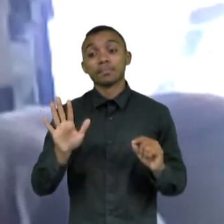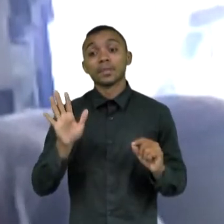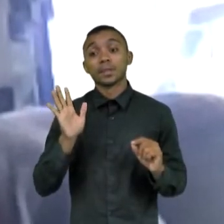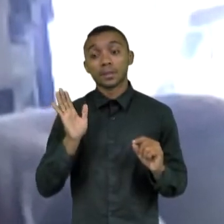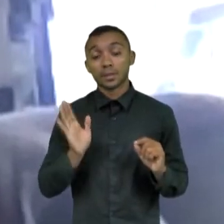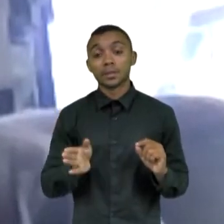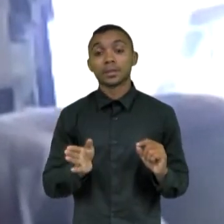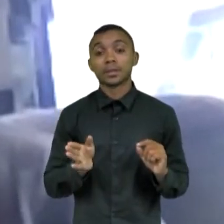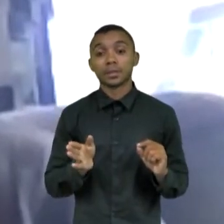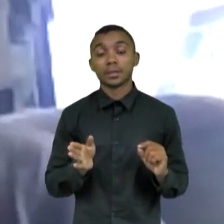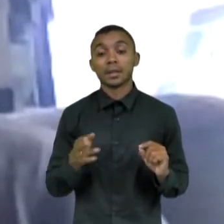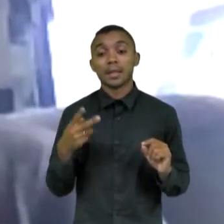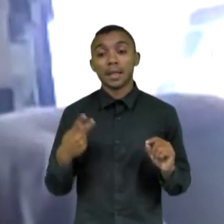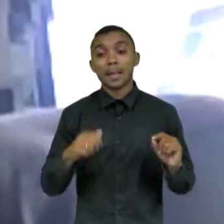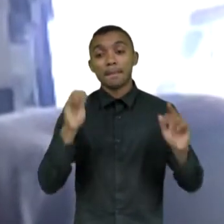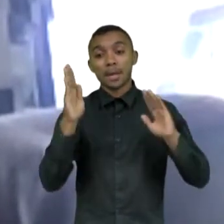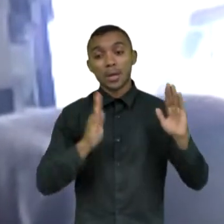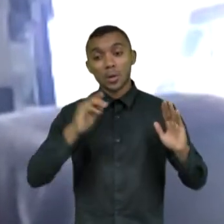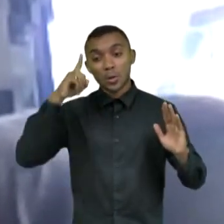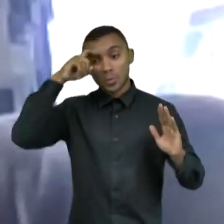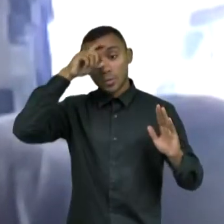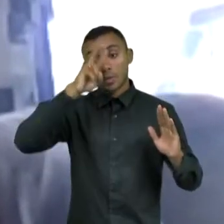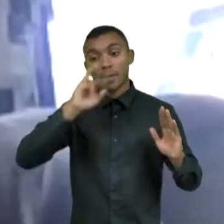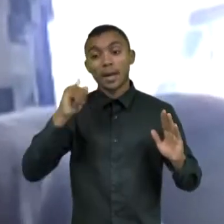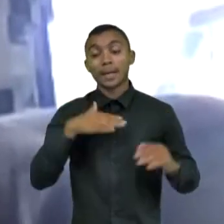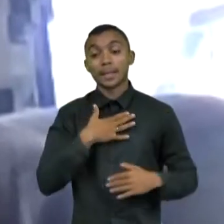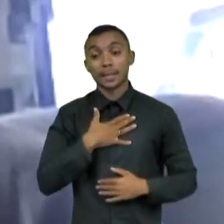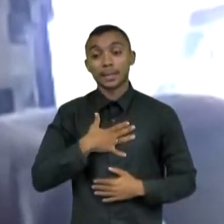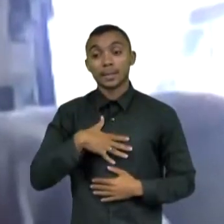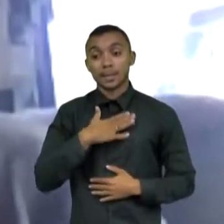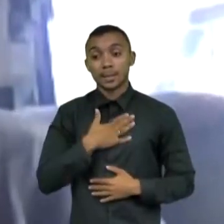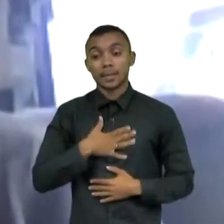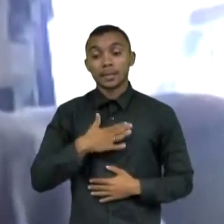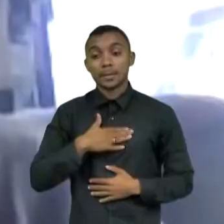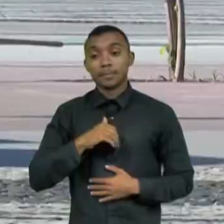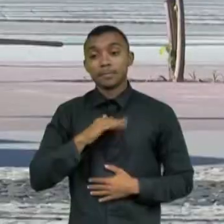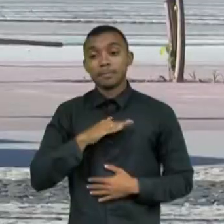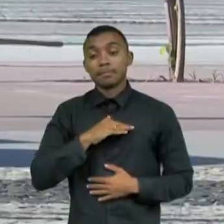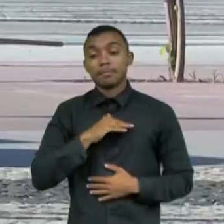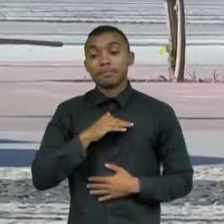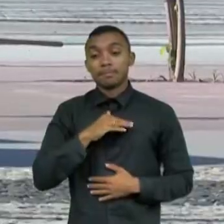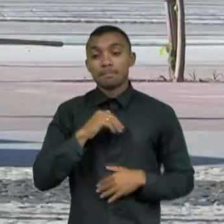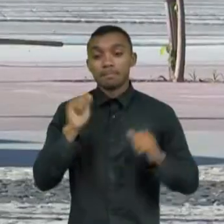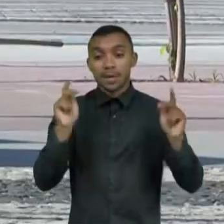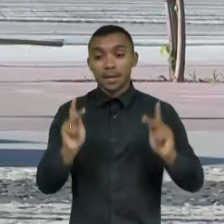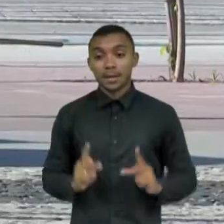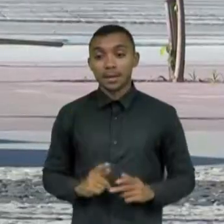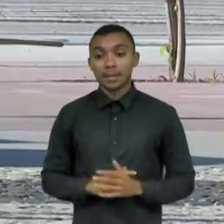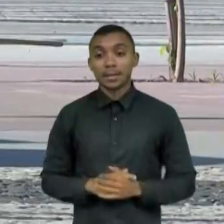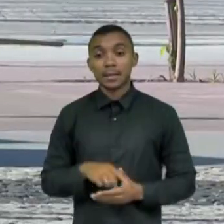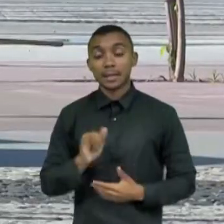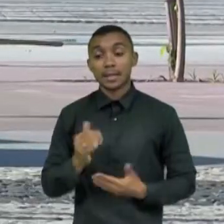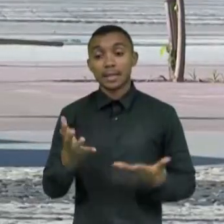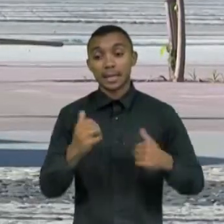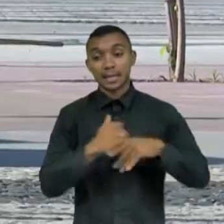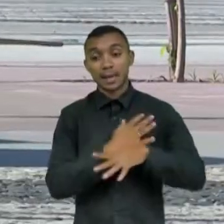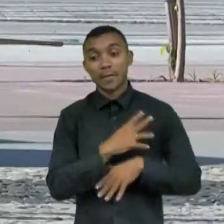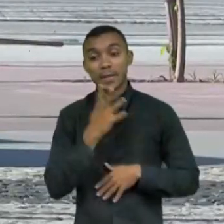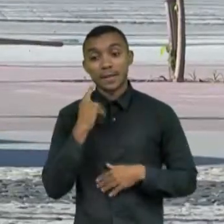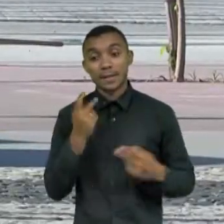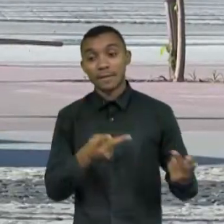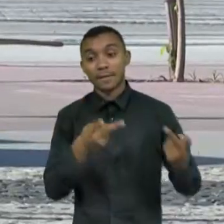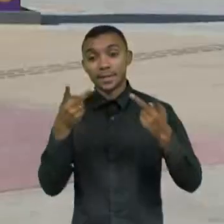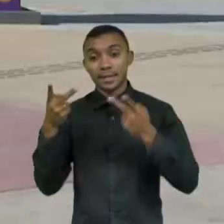encontro a esse momento difícil que deve dar um certo alívio, né? Deve dar um pouco mais de fôlego para o setor. E quem escolher Fortaleza como destino